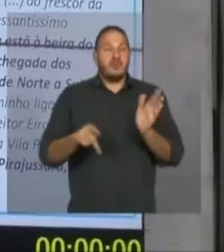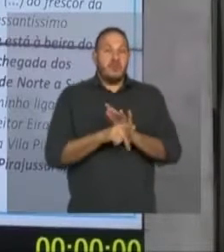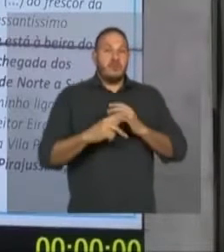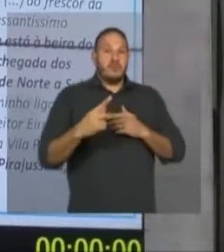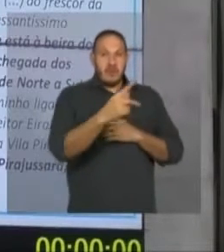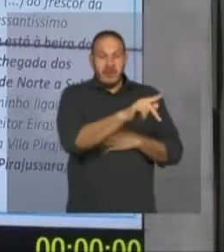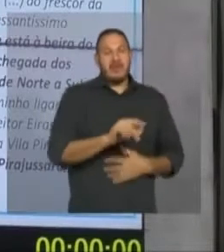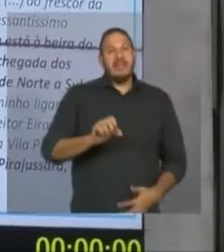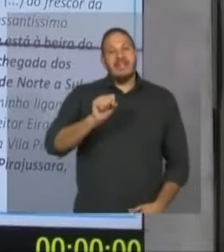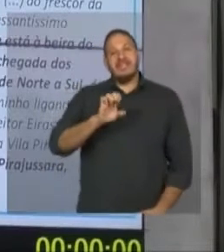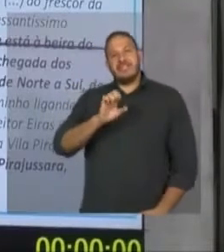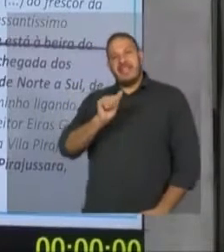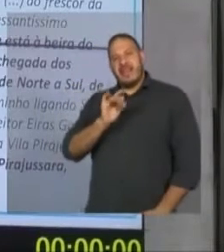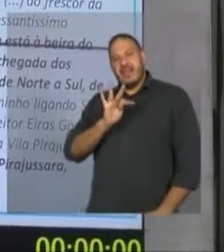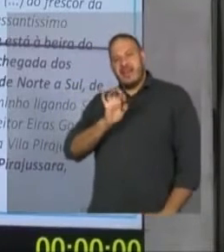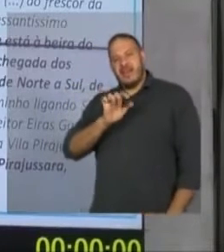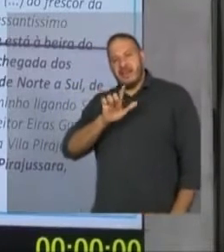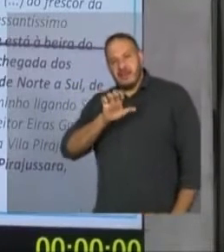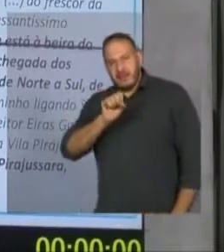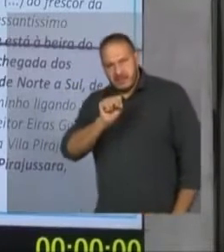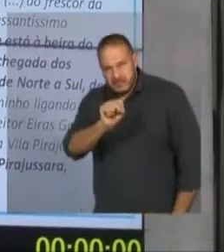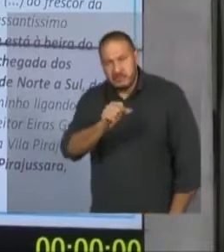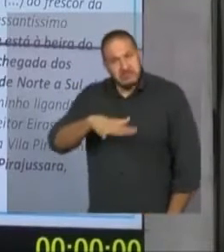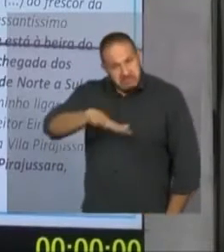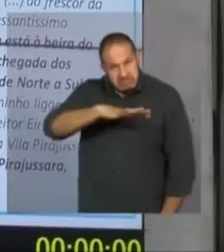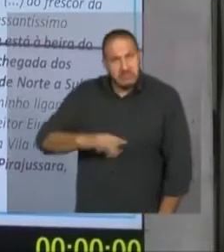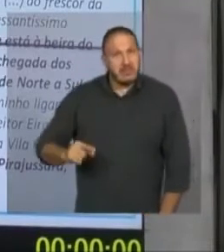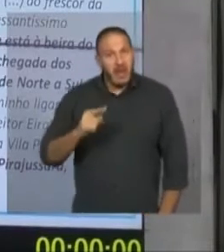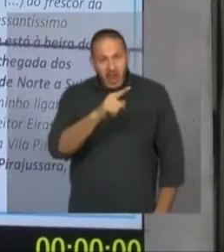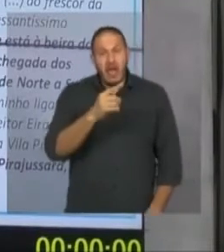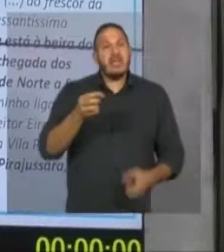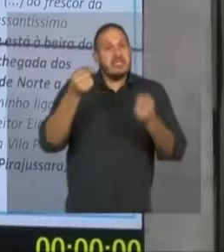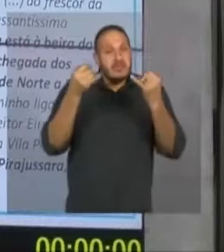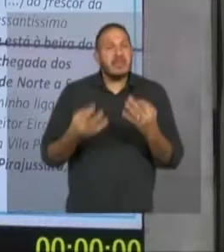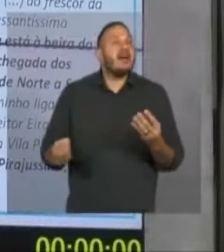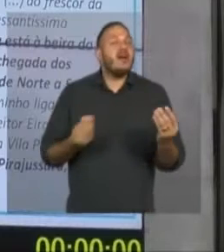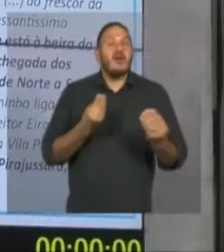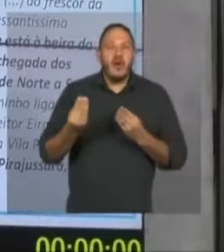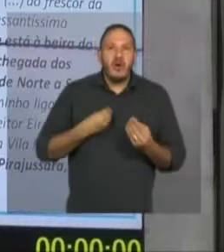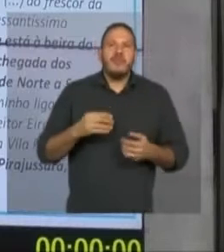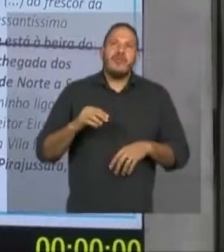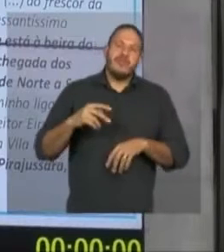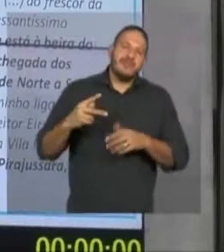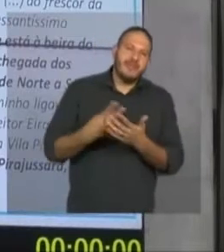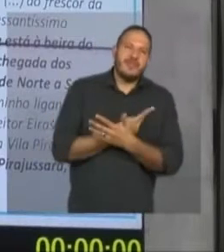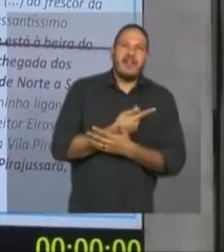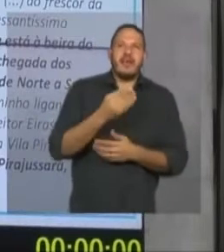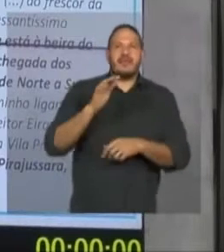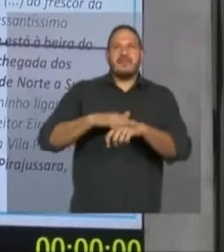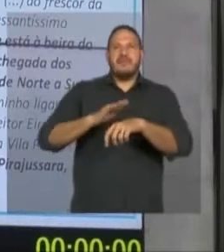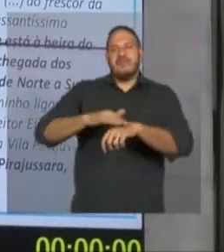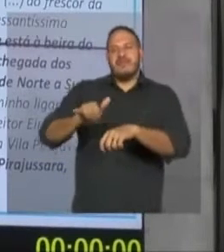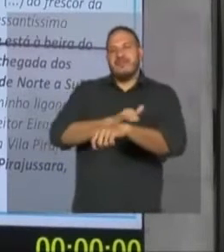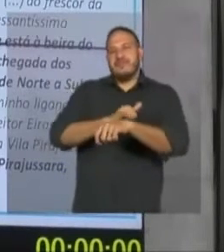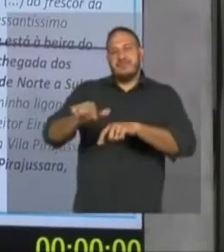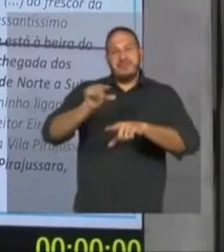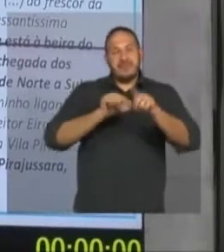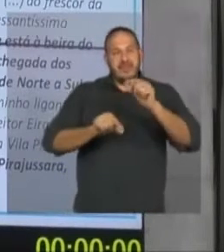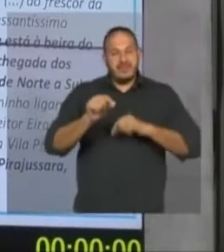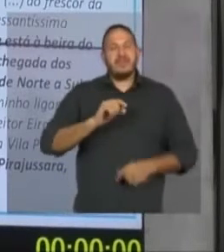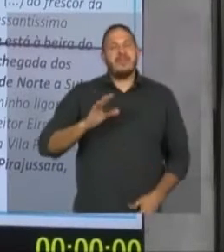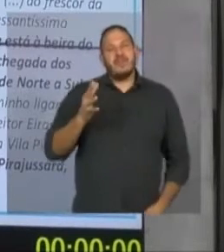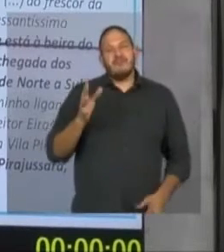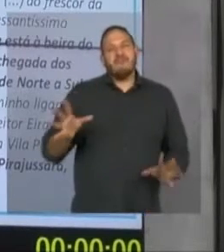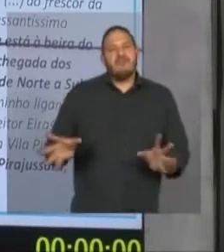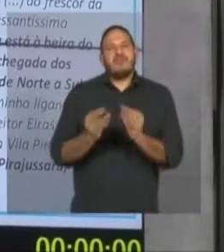de Seattle, que também é no estado de Washington, foi lá verificar como é que vinha sendo essa alternativa. Então, em